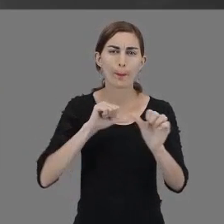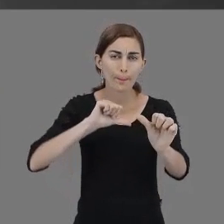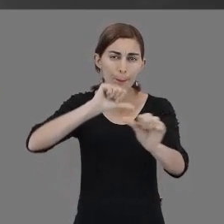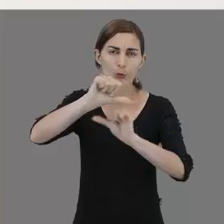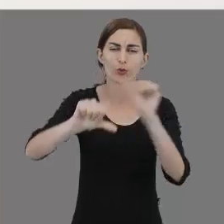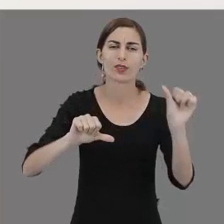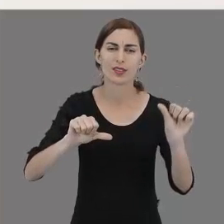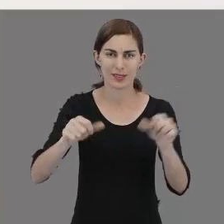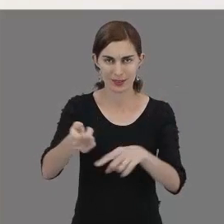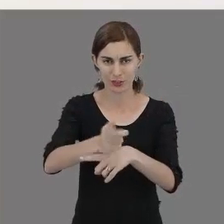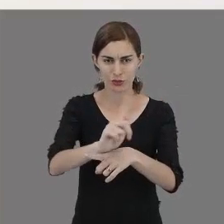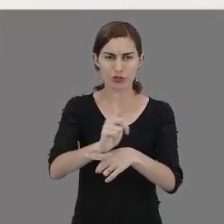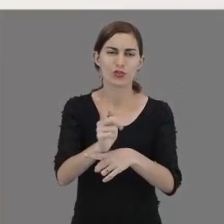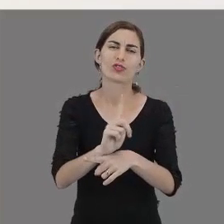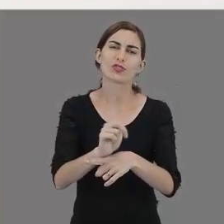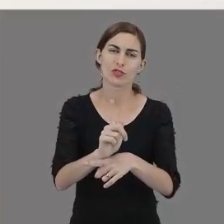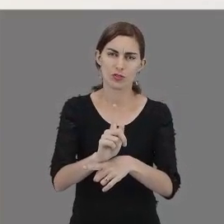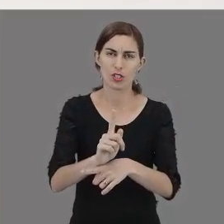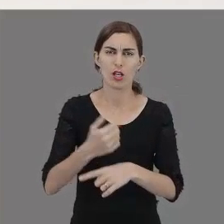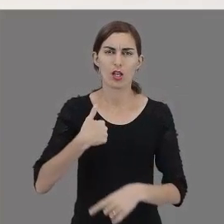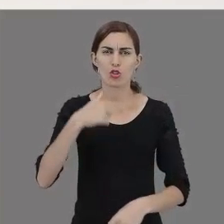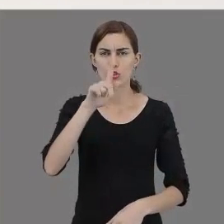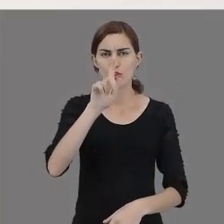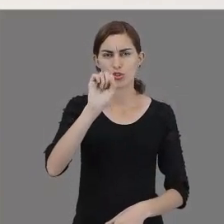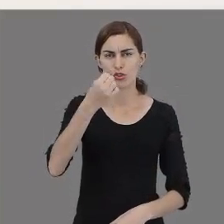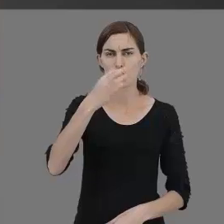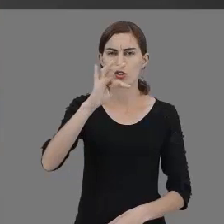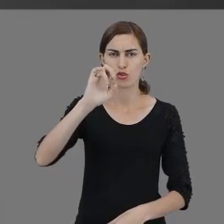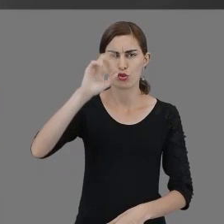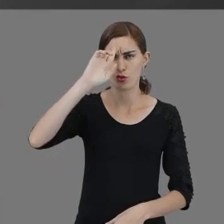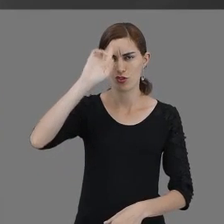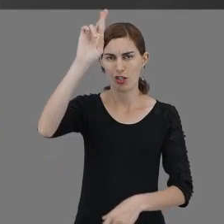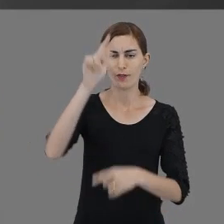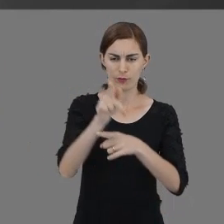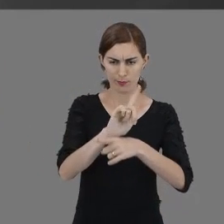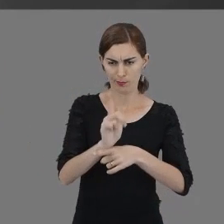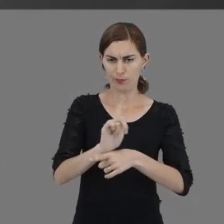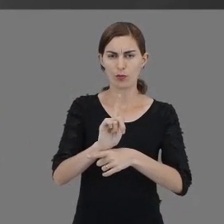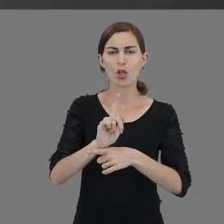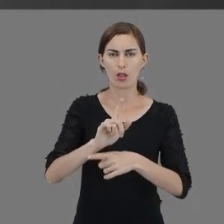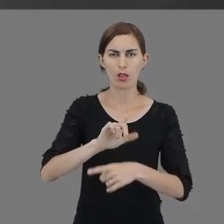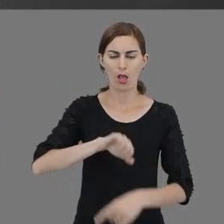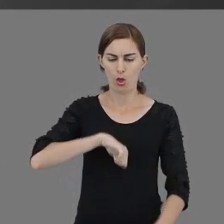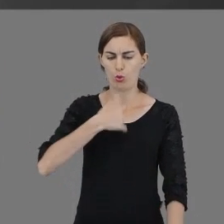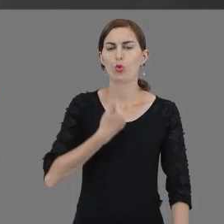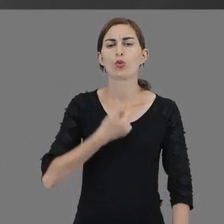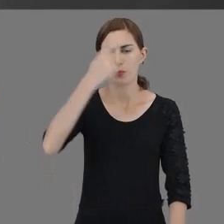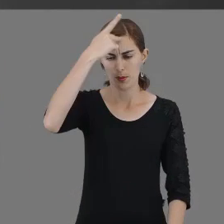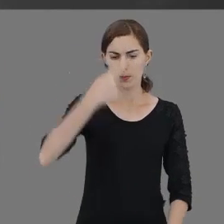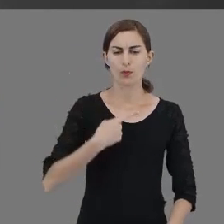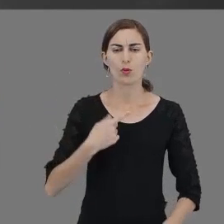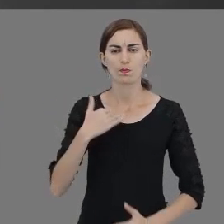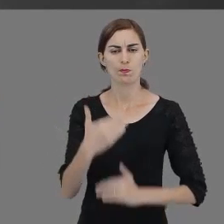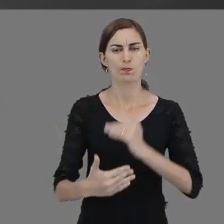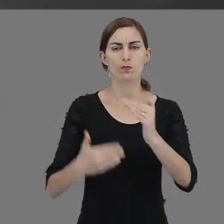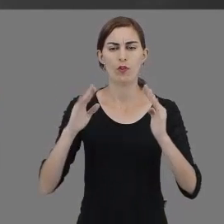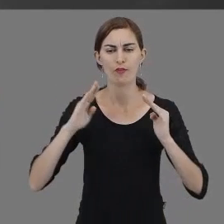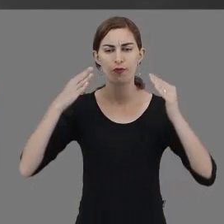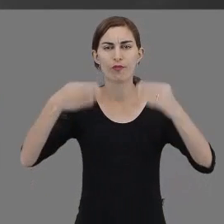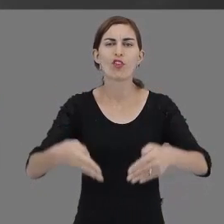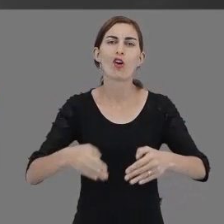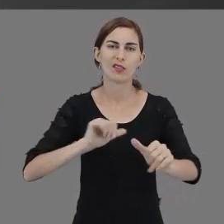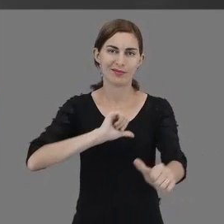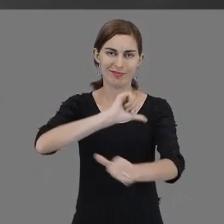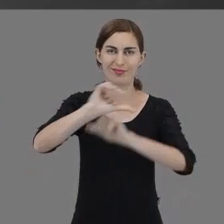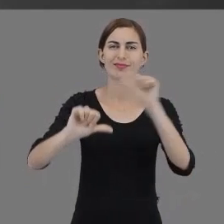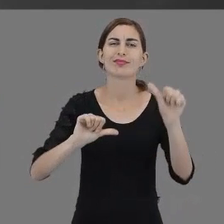mudança do gerencialismo foi o gestor. O gestor ele passou a ter autonomia para o alcance dos resultados, né? O foco